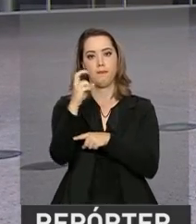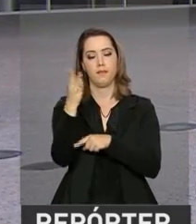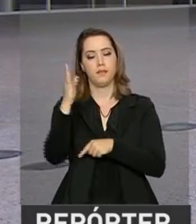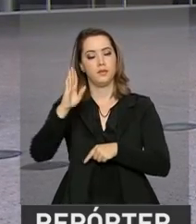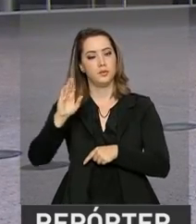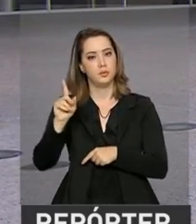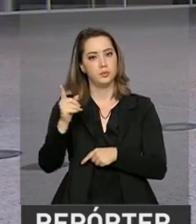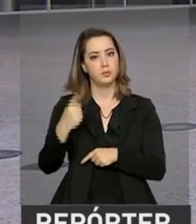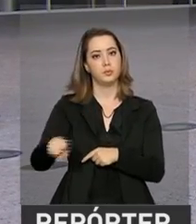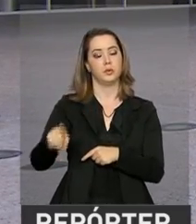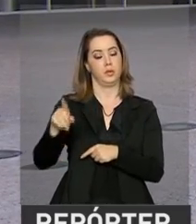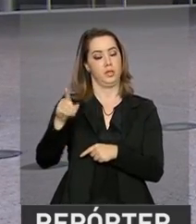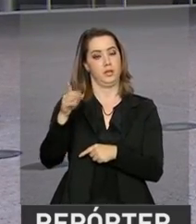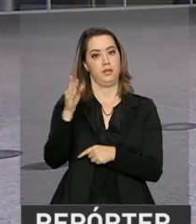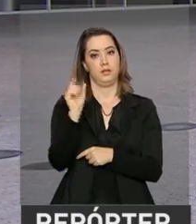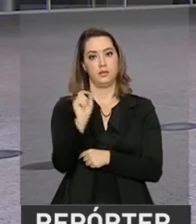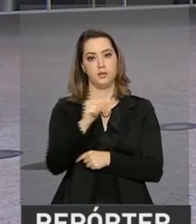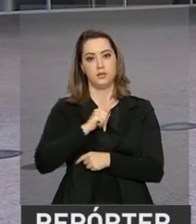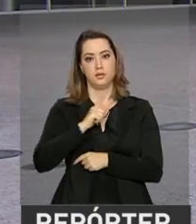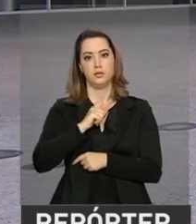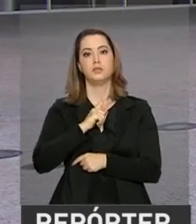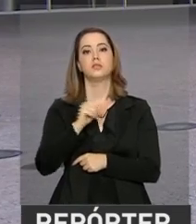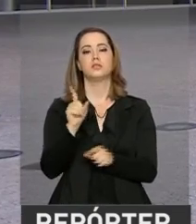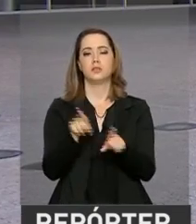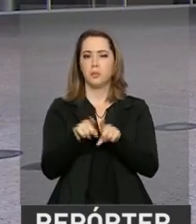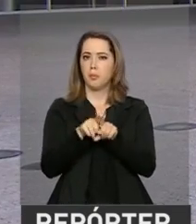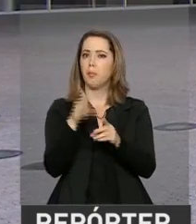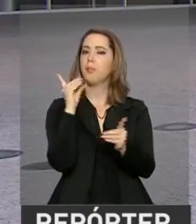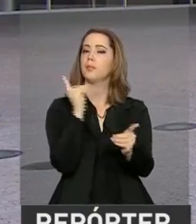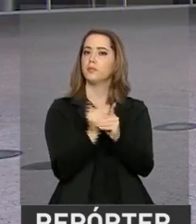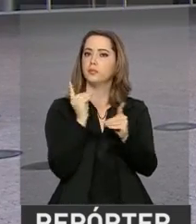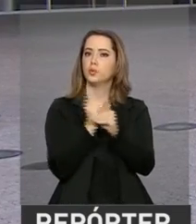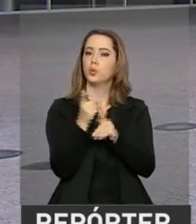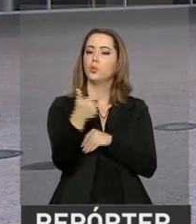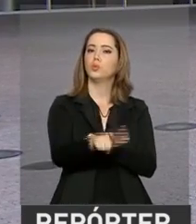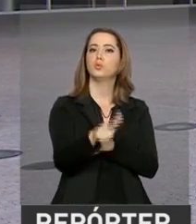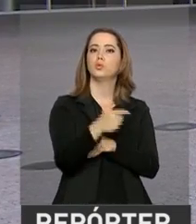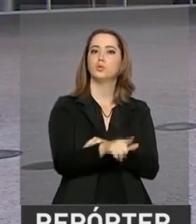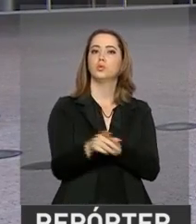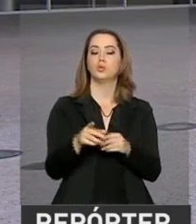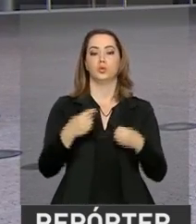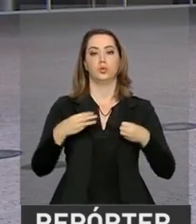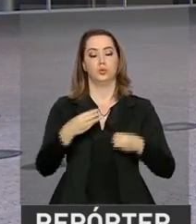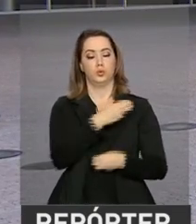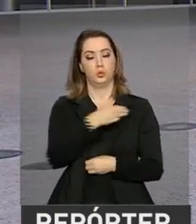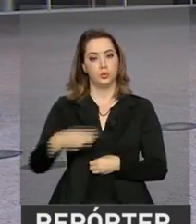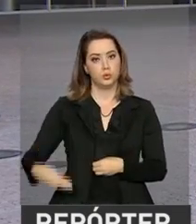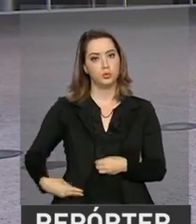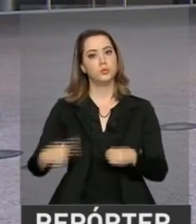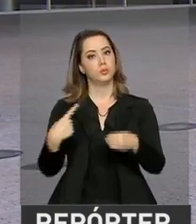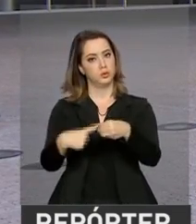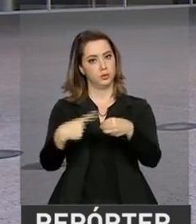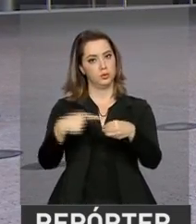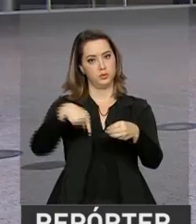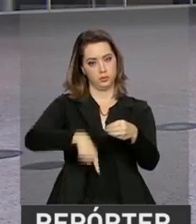por enquanto na agenda de Michel Temer, está um encontro com o ministro das Cidades, Bruno Araújo, aqui no